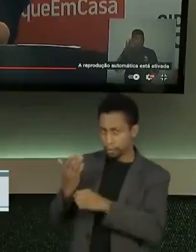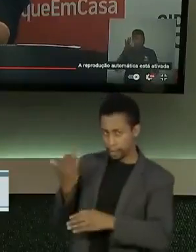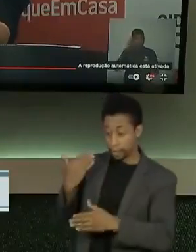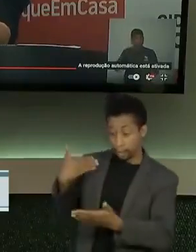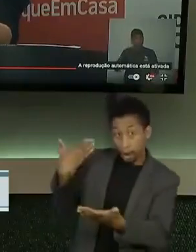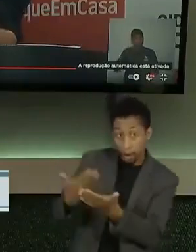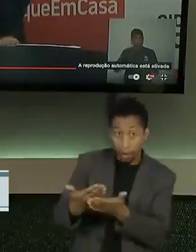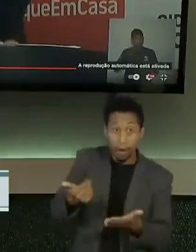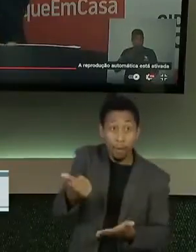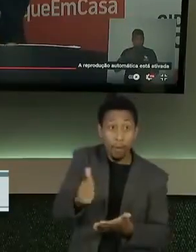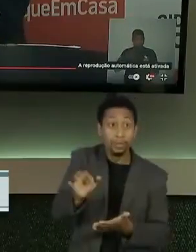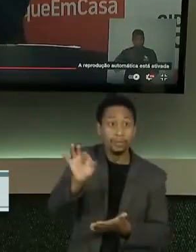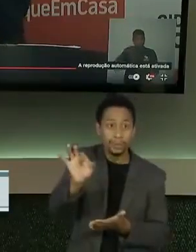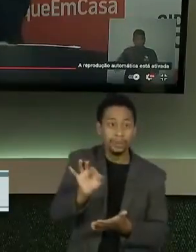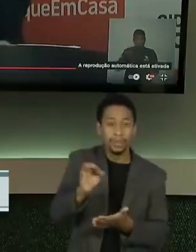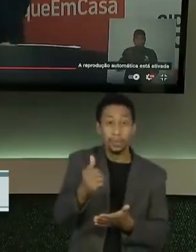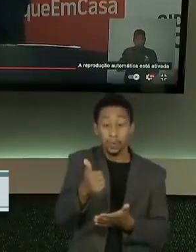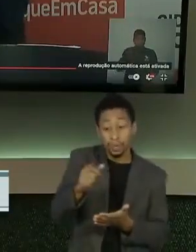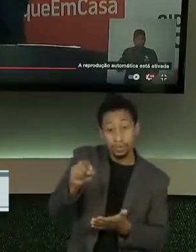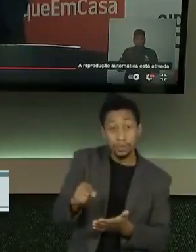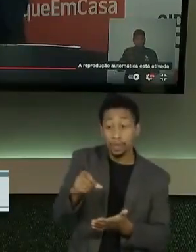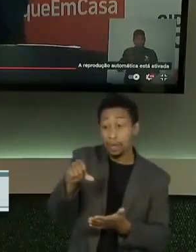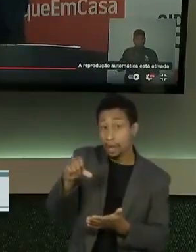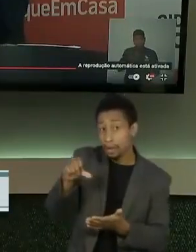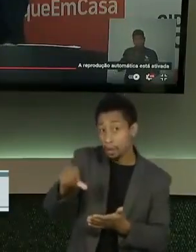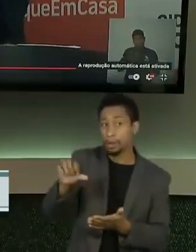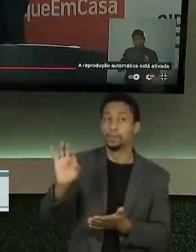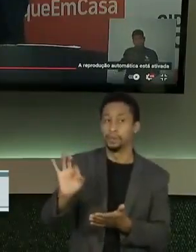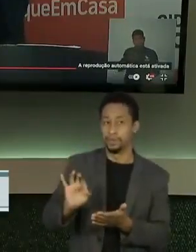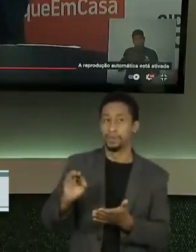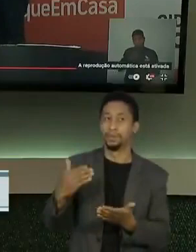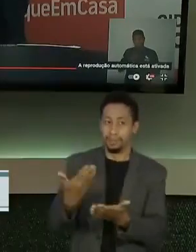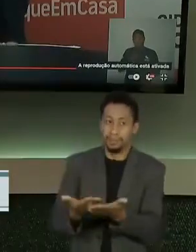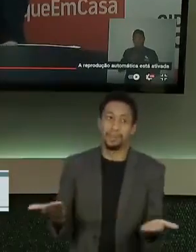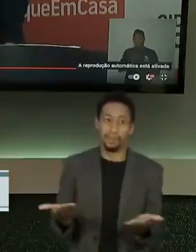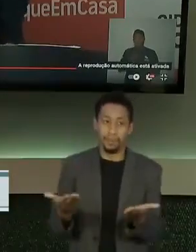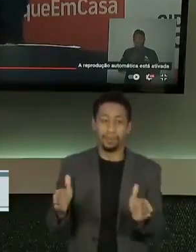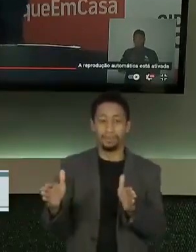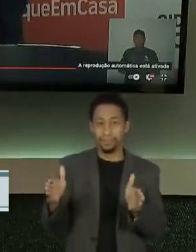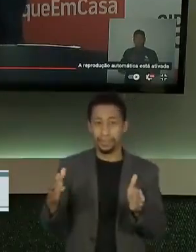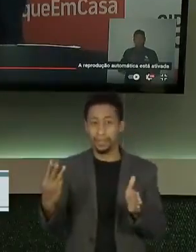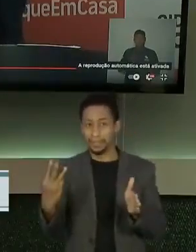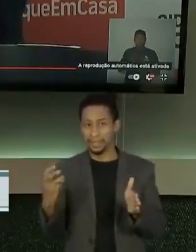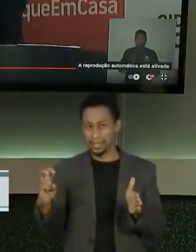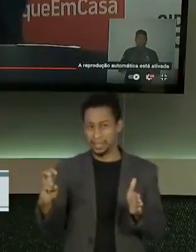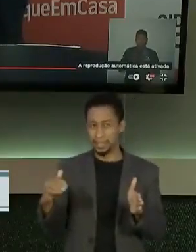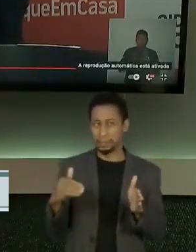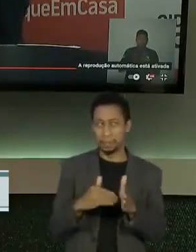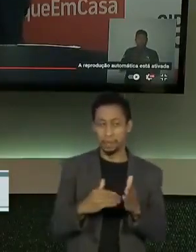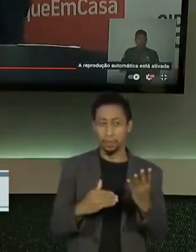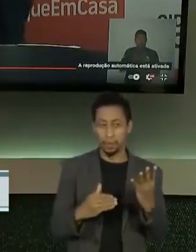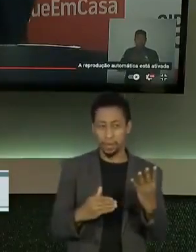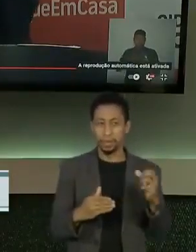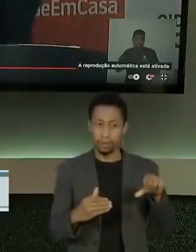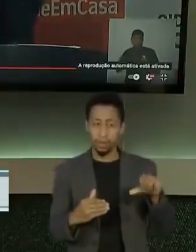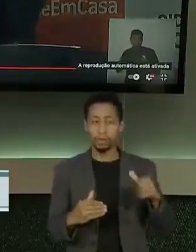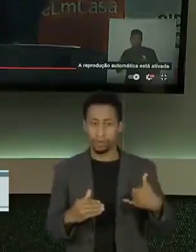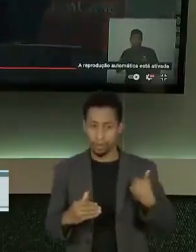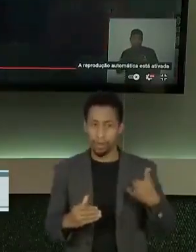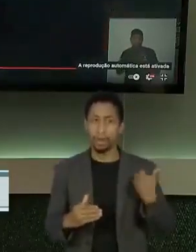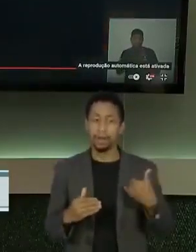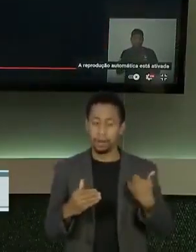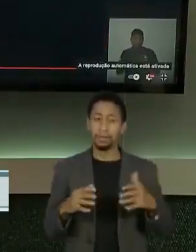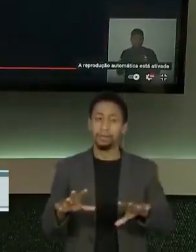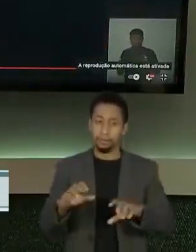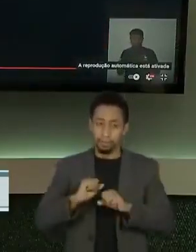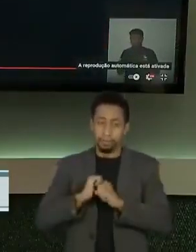para 11,9% neste ano. Pessoas com idade entre 35 e 49 anos têm a maior prevalência